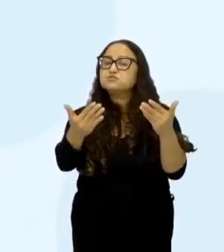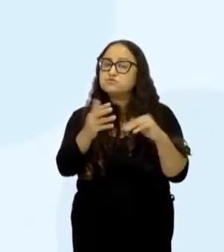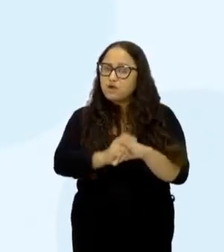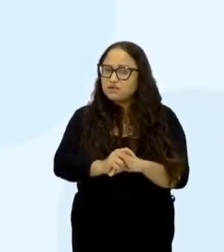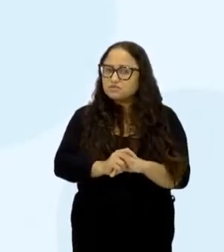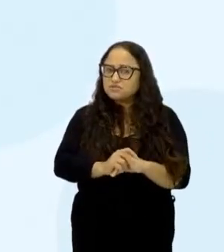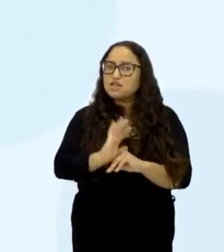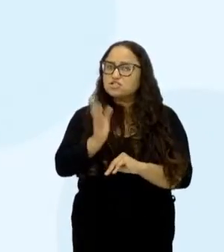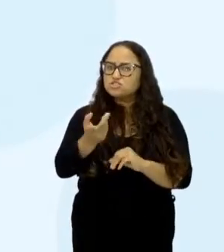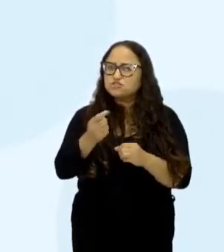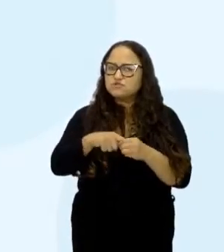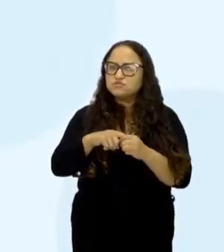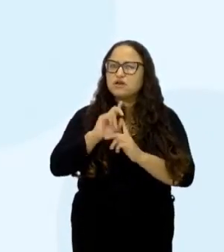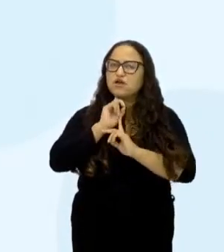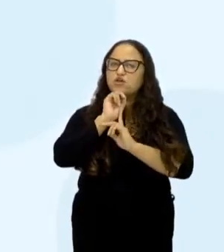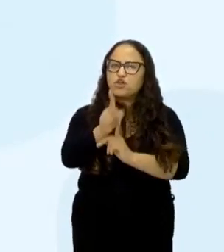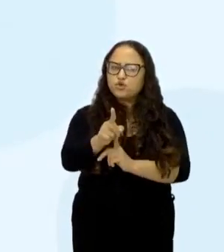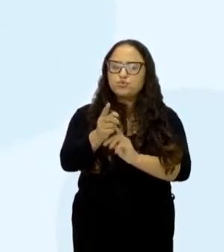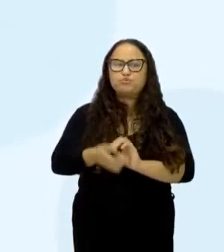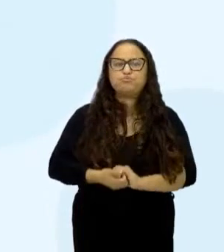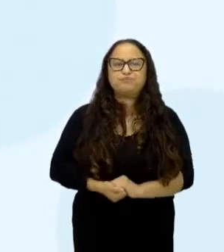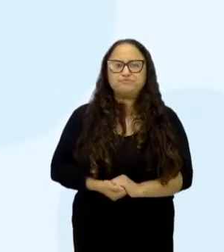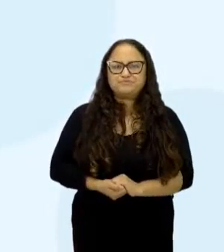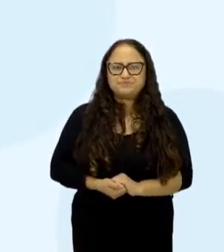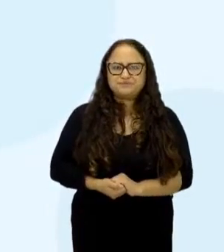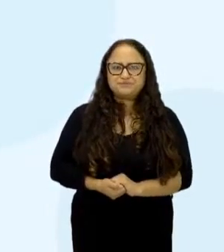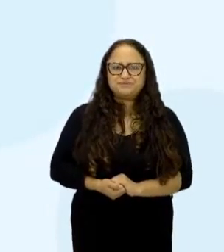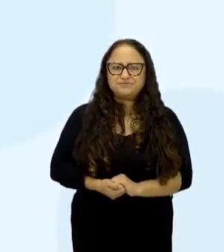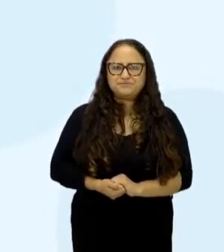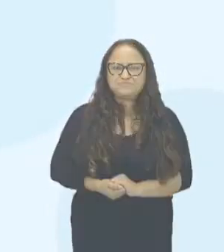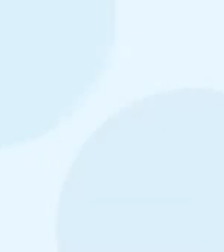já volta. 30 seconds, go!